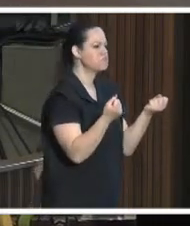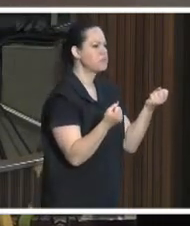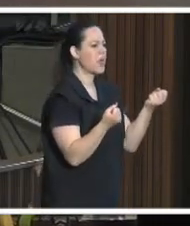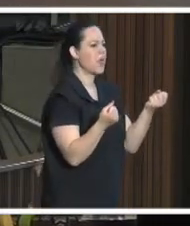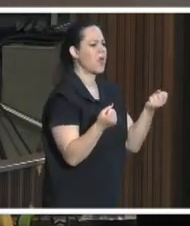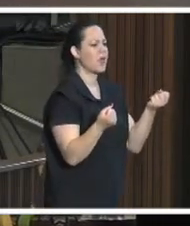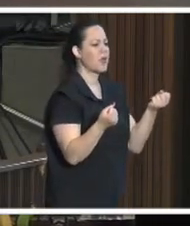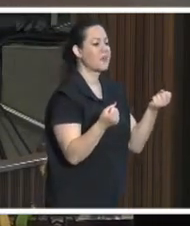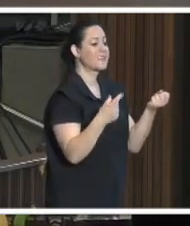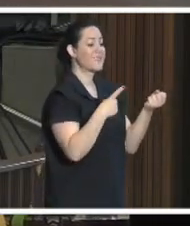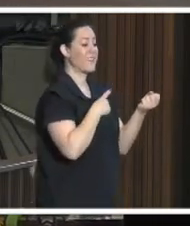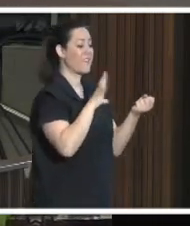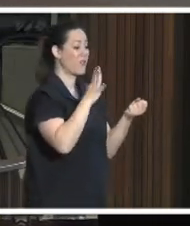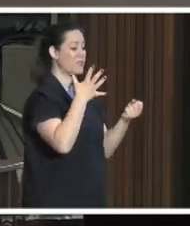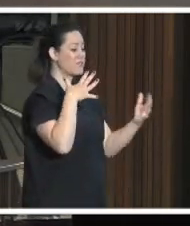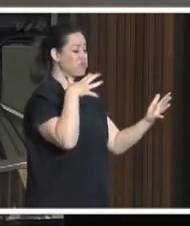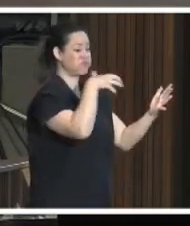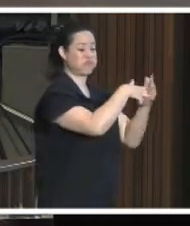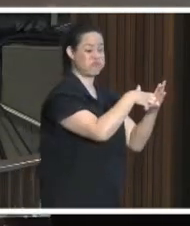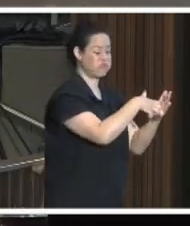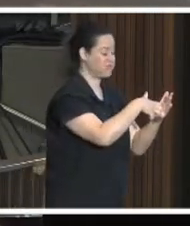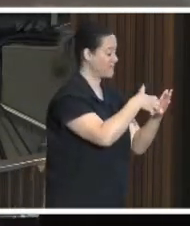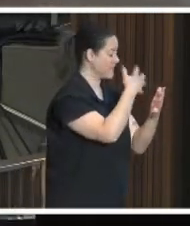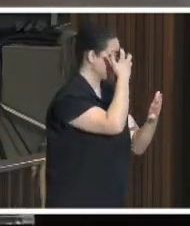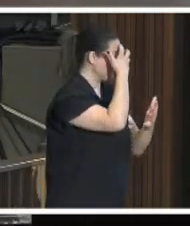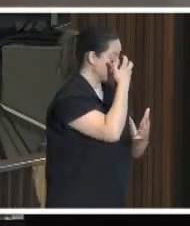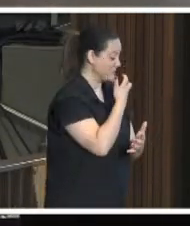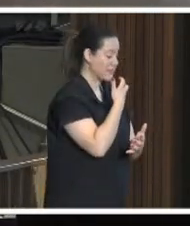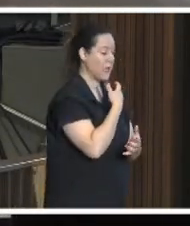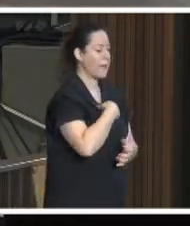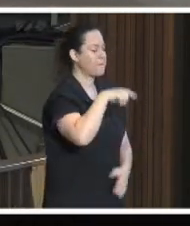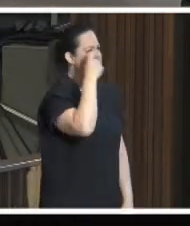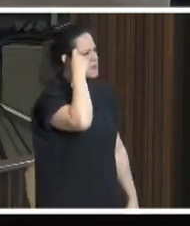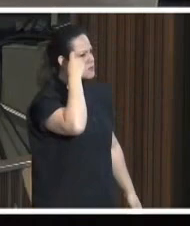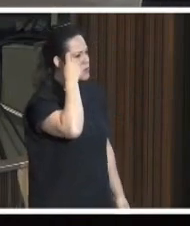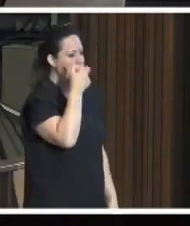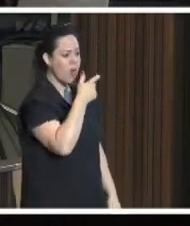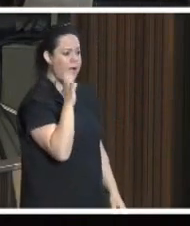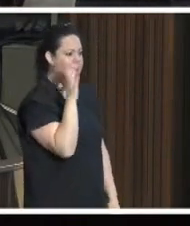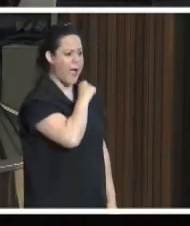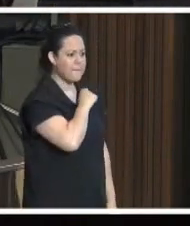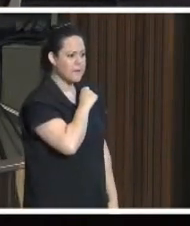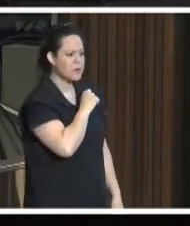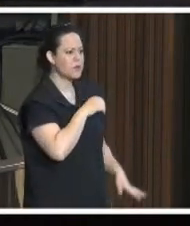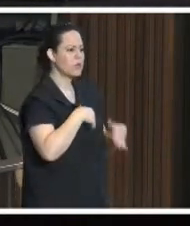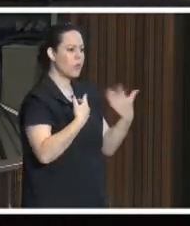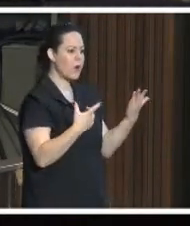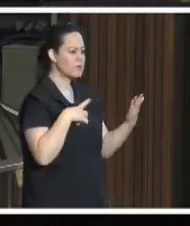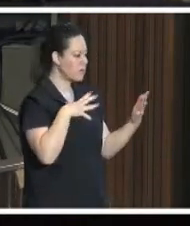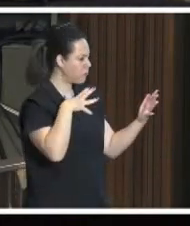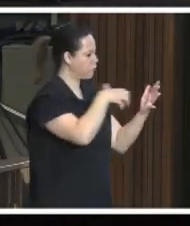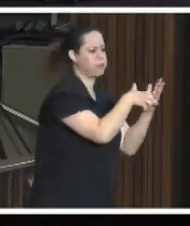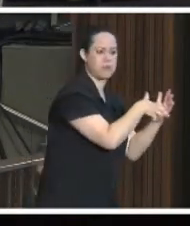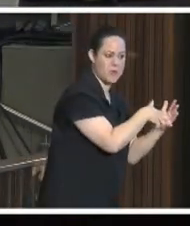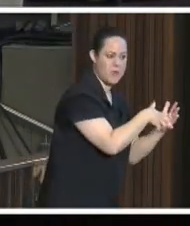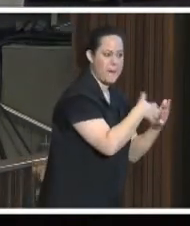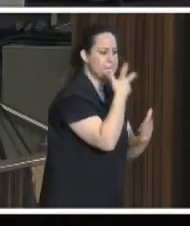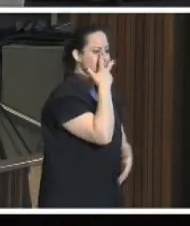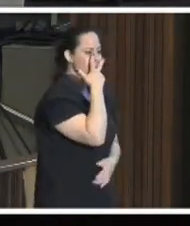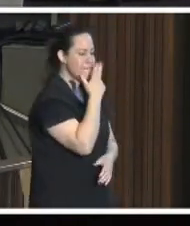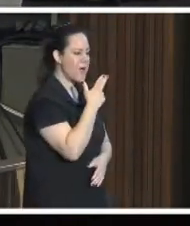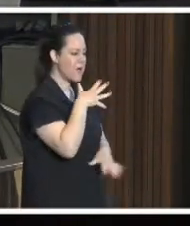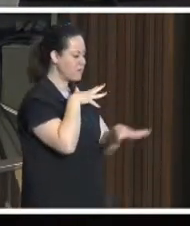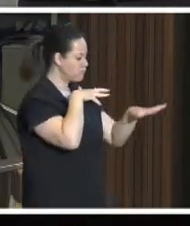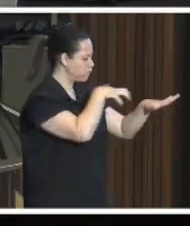estrada, ele teve um acidente grave. E ele disse assim: olha, as coisas são muito rápidas quando a gente tem um acidente. Parece que